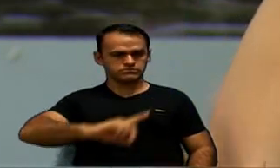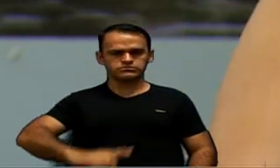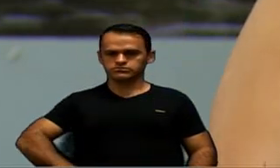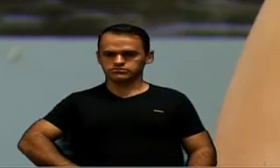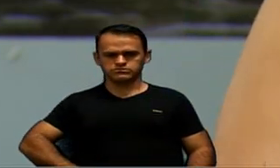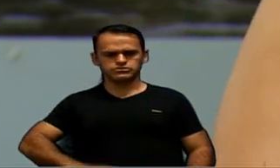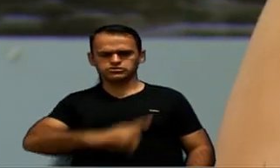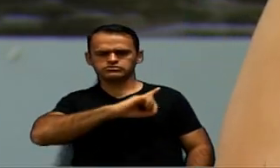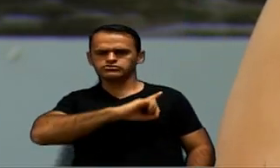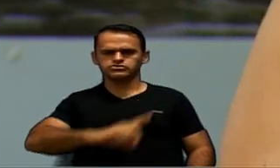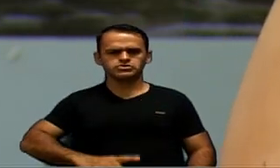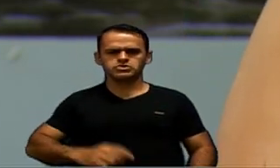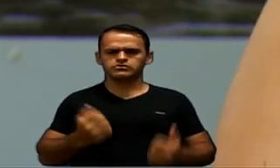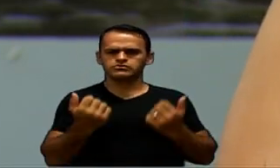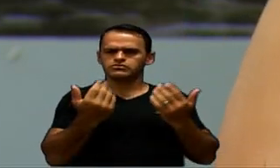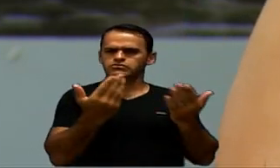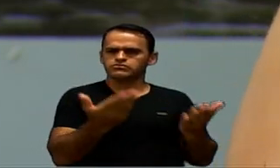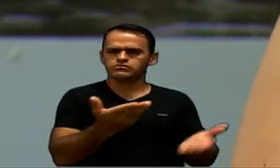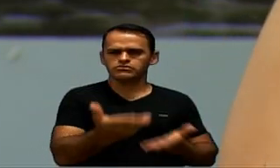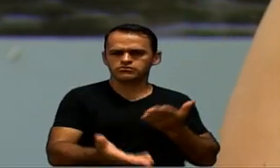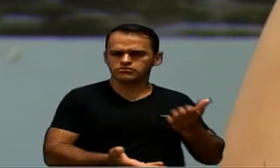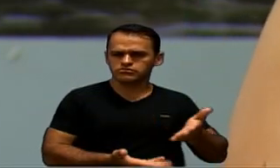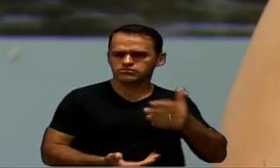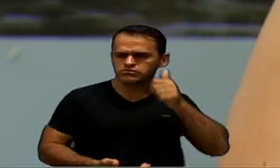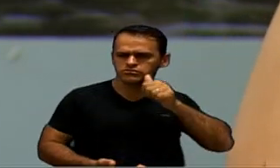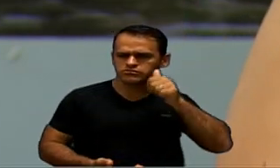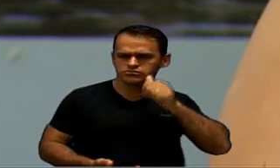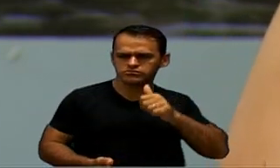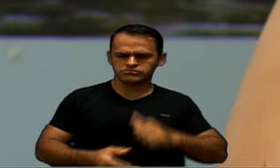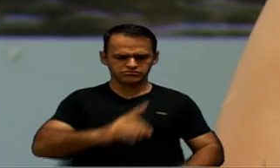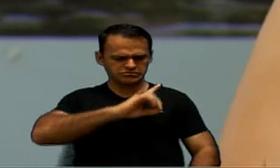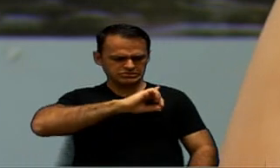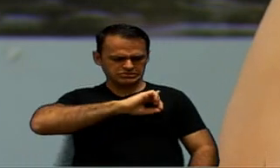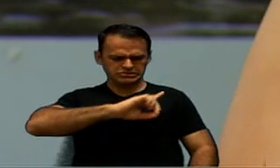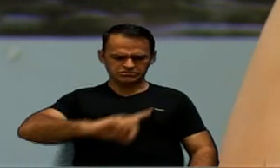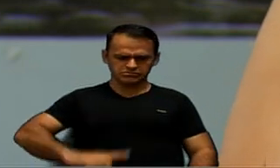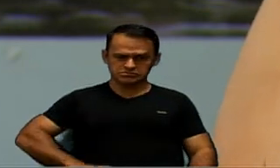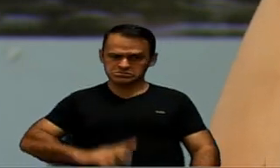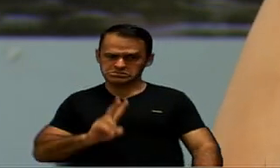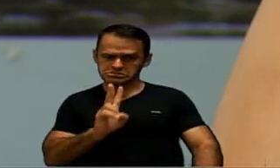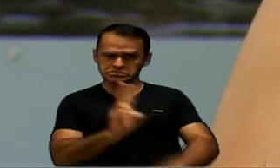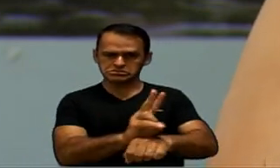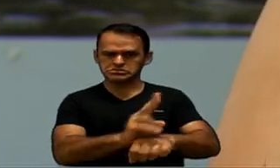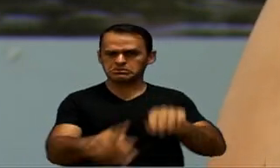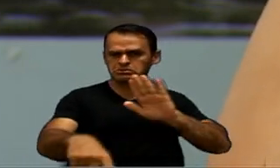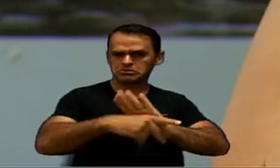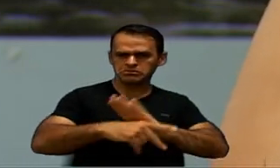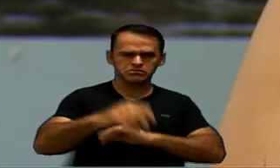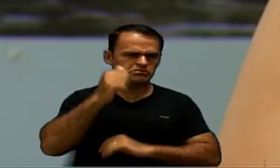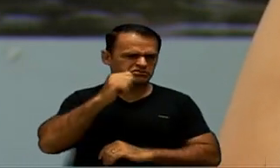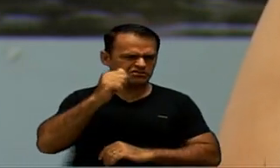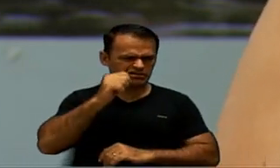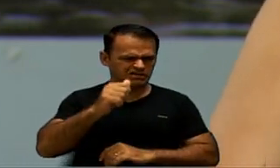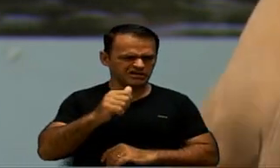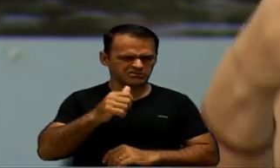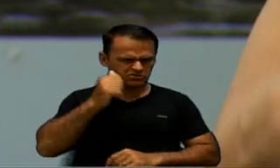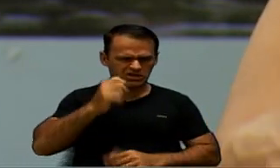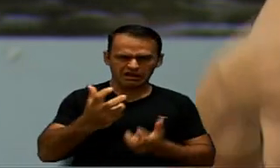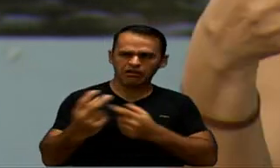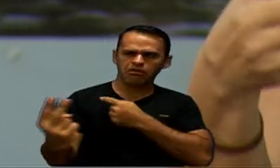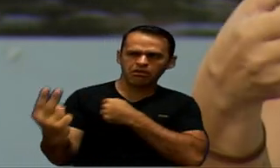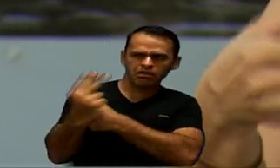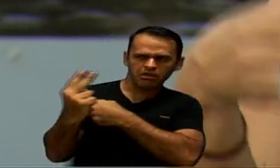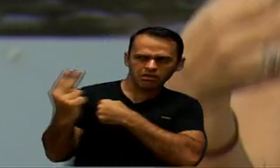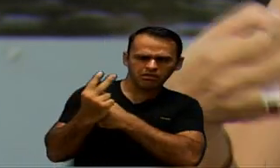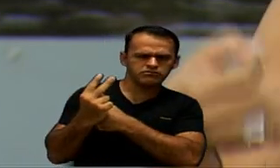à mulher. Só o Estado de São Paulo que tem DDM, Delegacia de Defesa da Mulher, como se a mulher quisesse ser defendida. A mulher quer